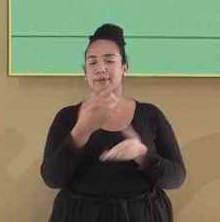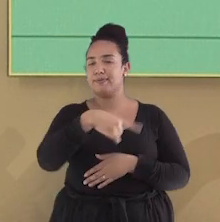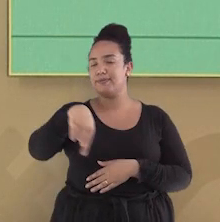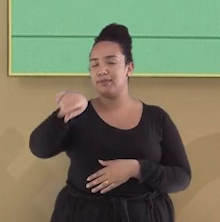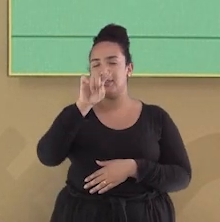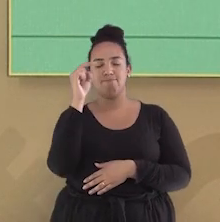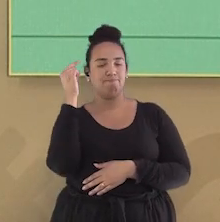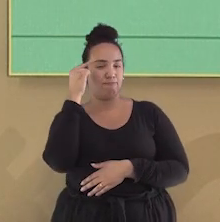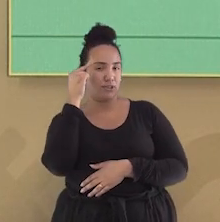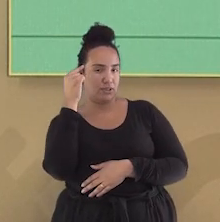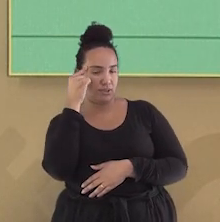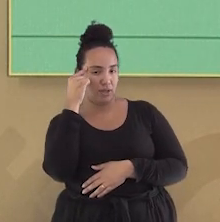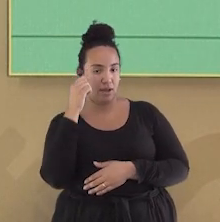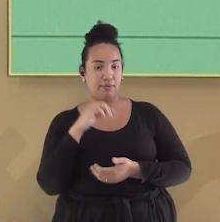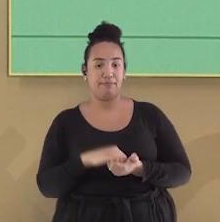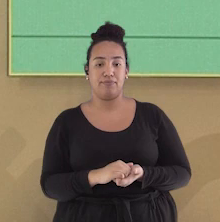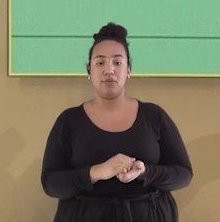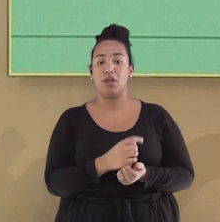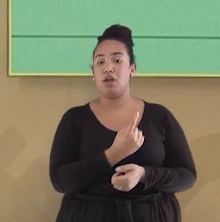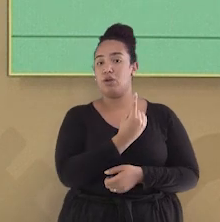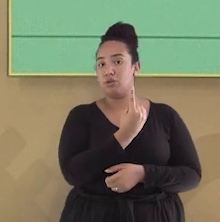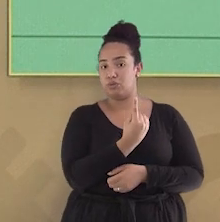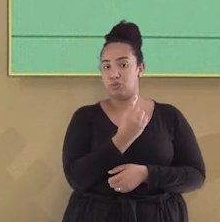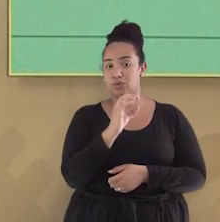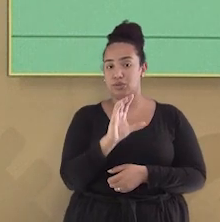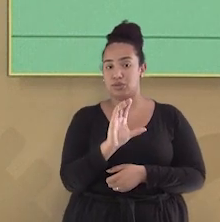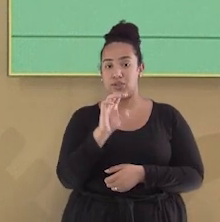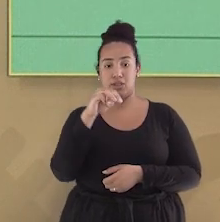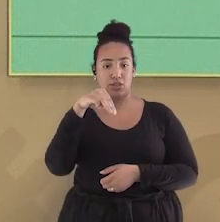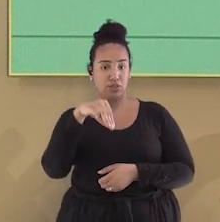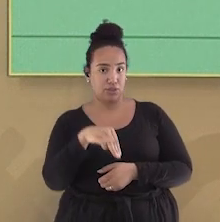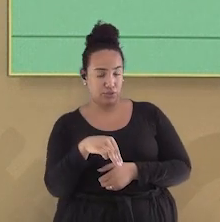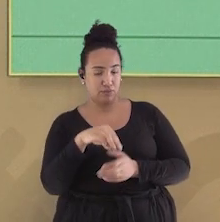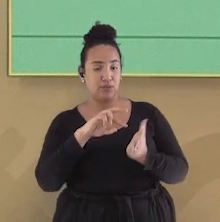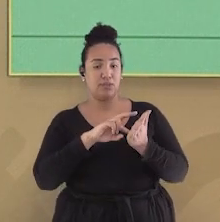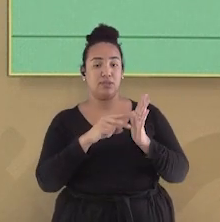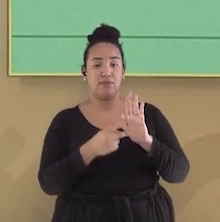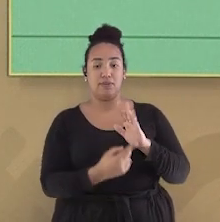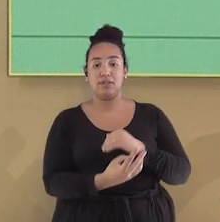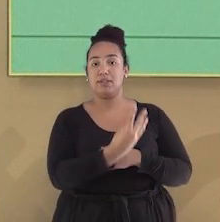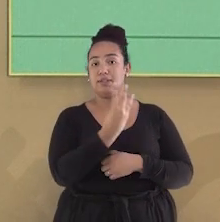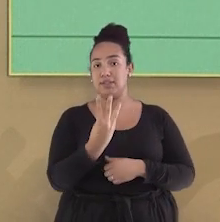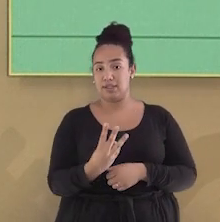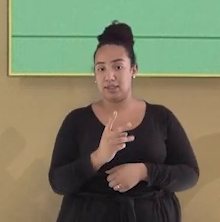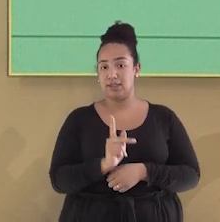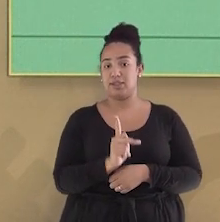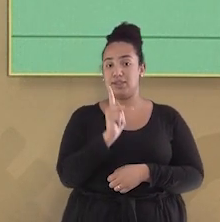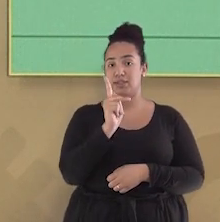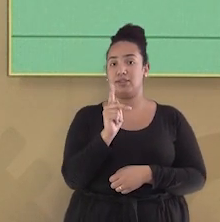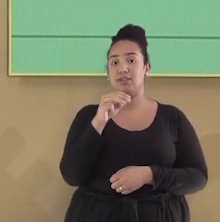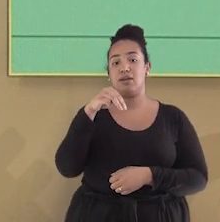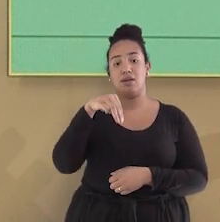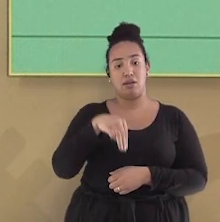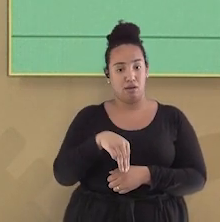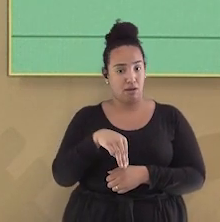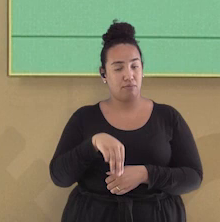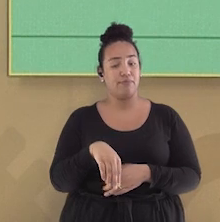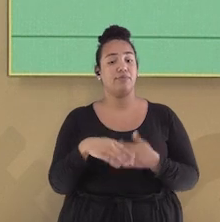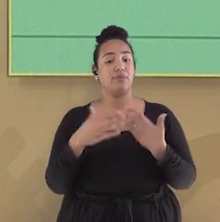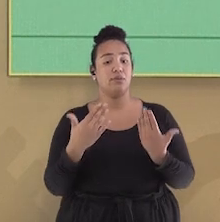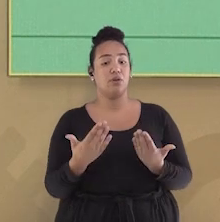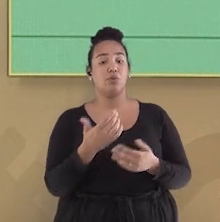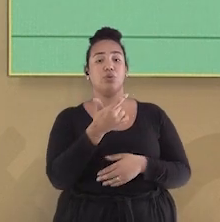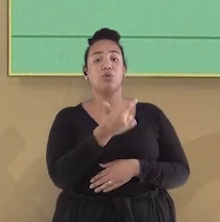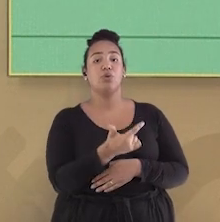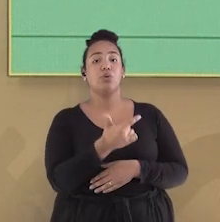aí um pouquinho. Se para cada 1 centímetro aqui nessa escala nós temos 3 quilômetros,